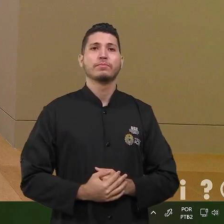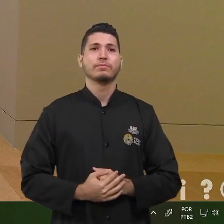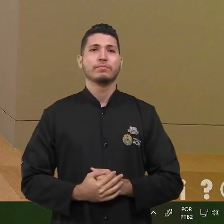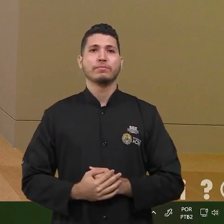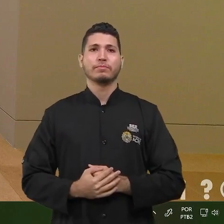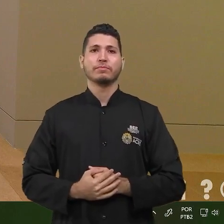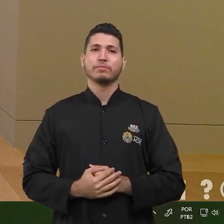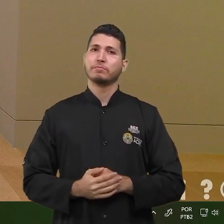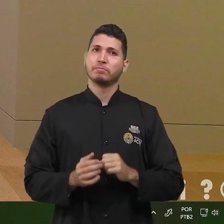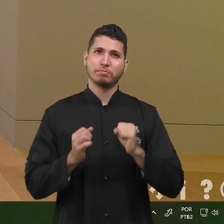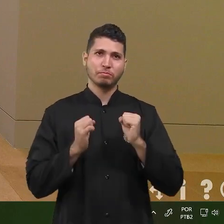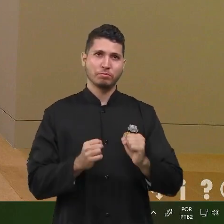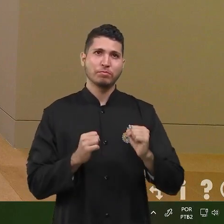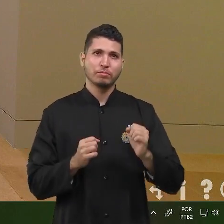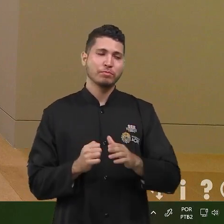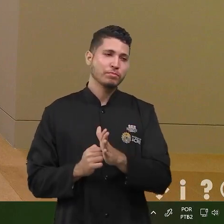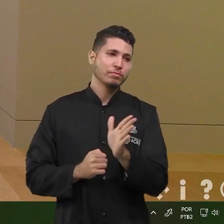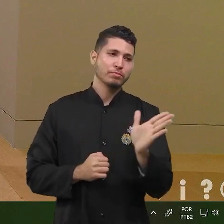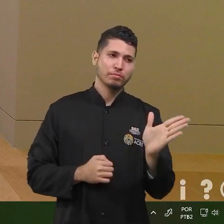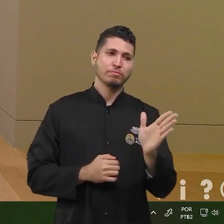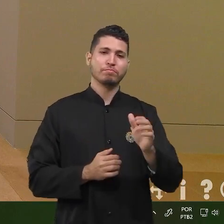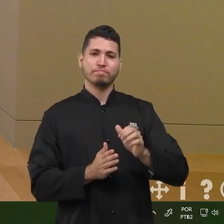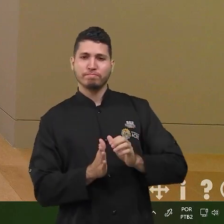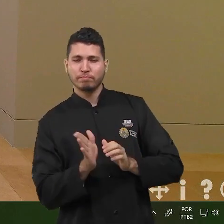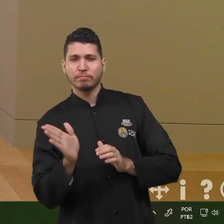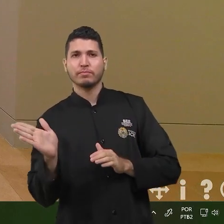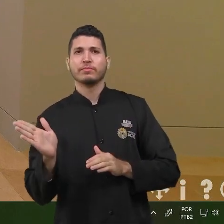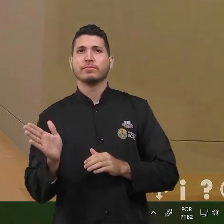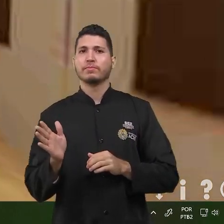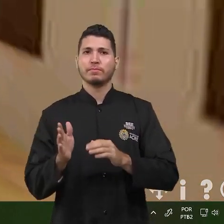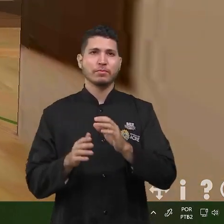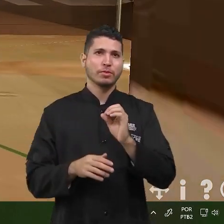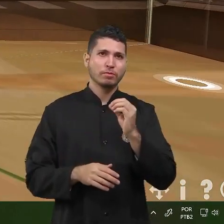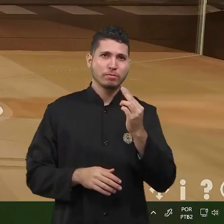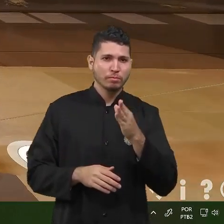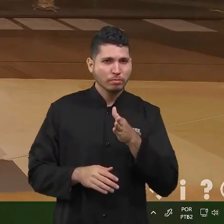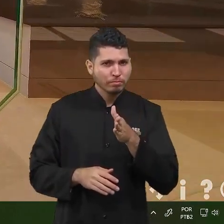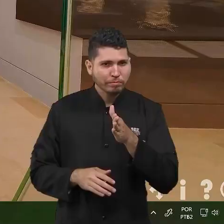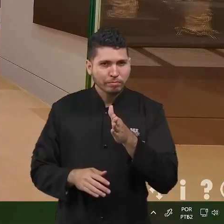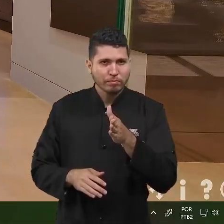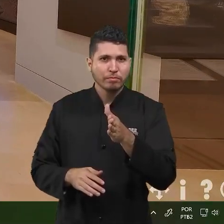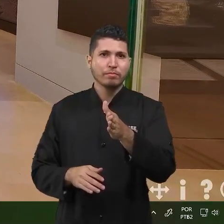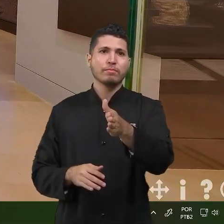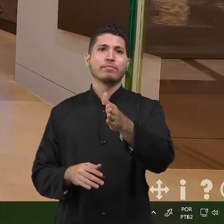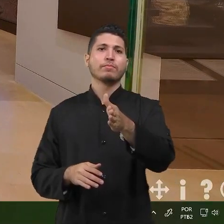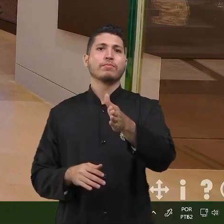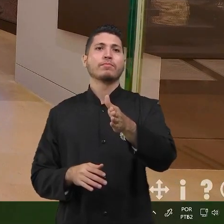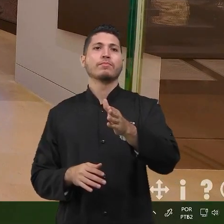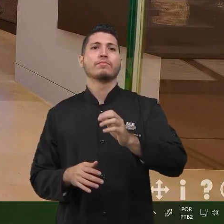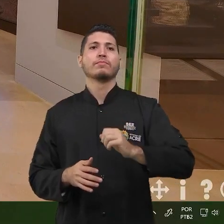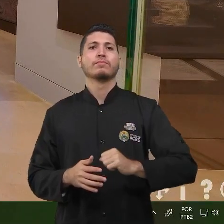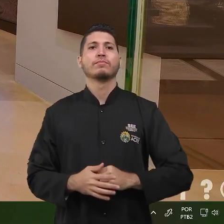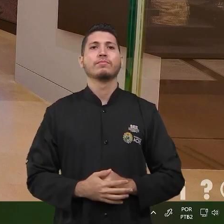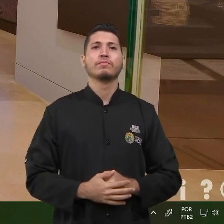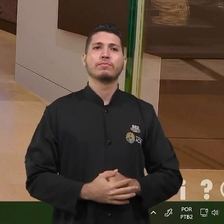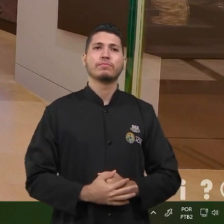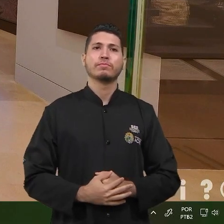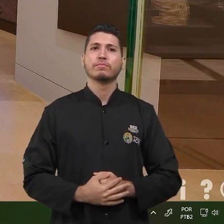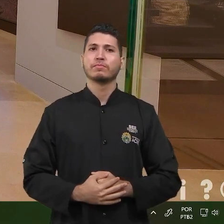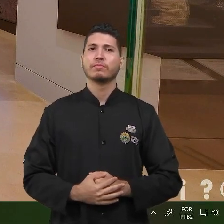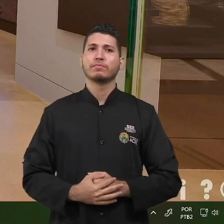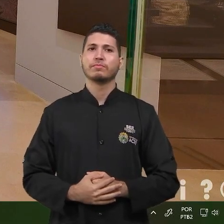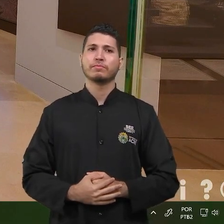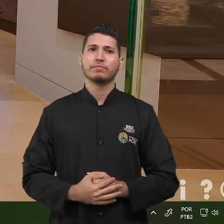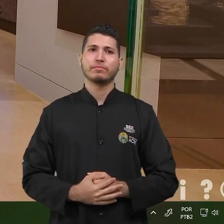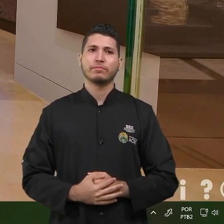se dirigir para a direita, para a esquerda, à medida que você tiver interesse em conhecer. Então, olha só, essa